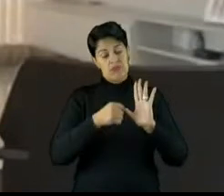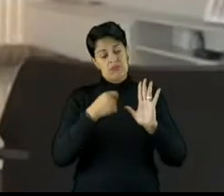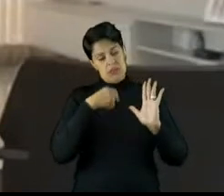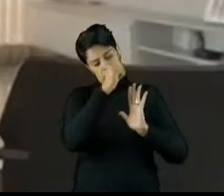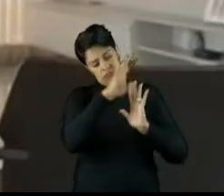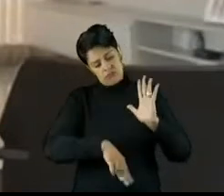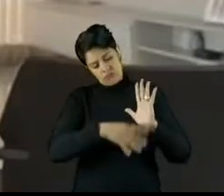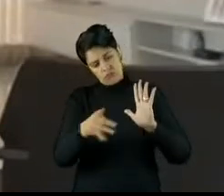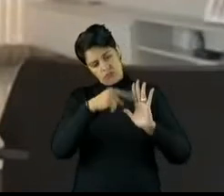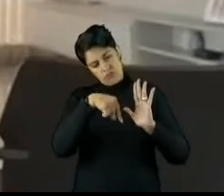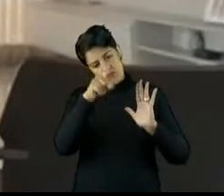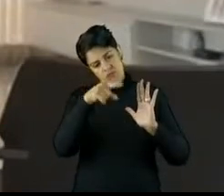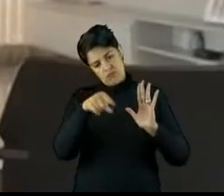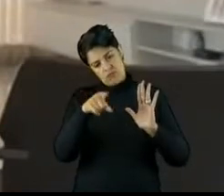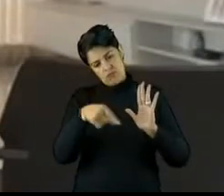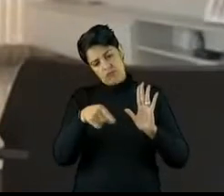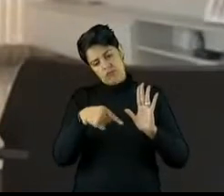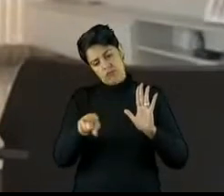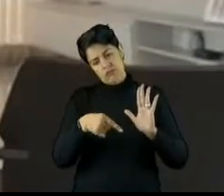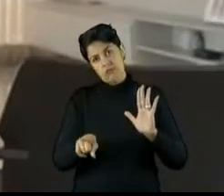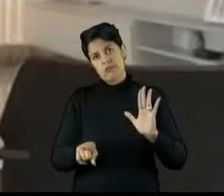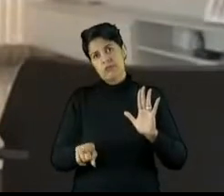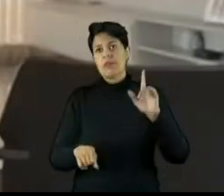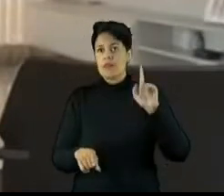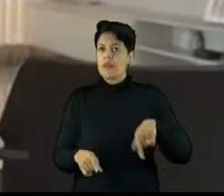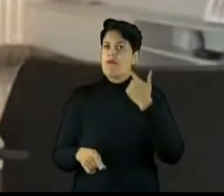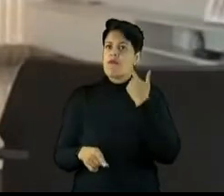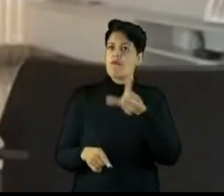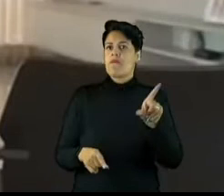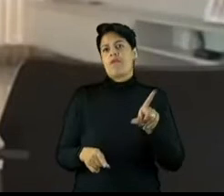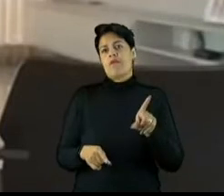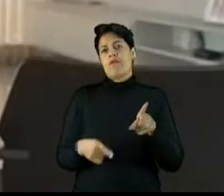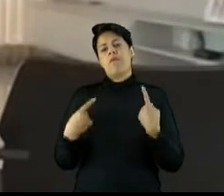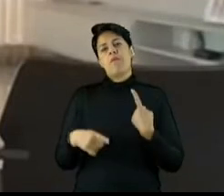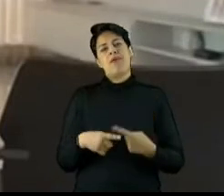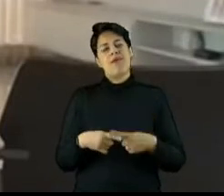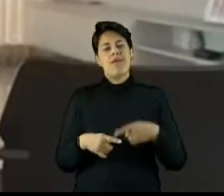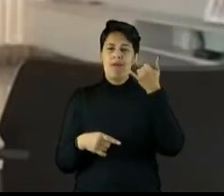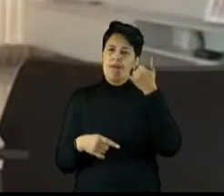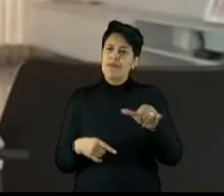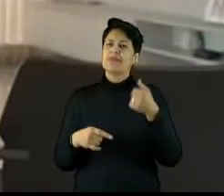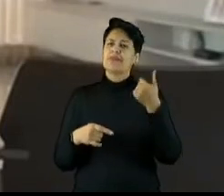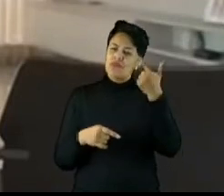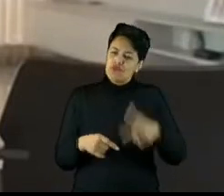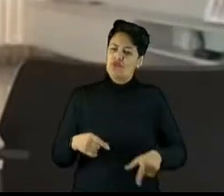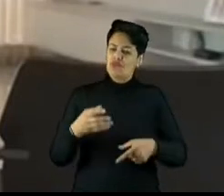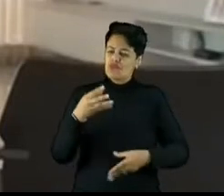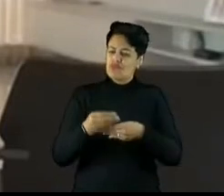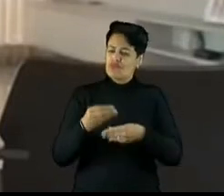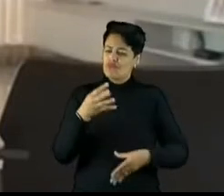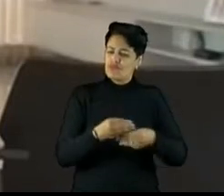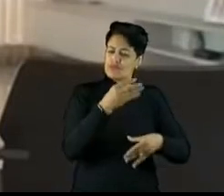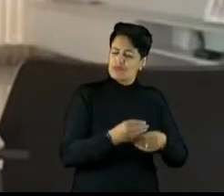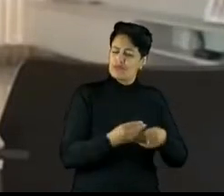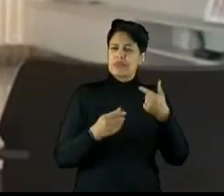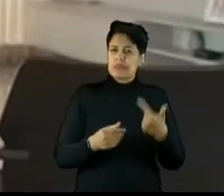1998. Foi a IN de 1998, que estava estacionária aqui no tribunal. E